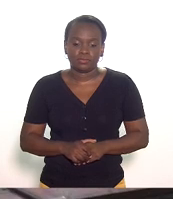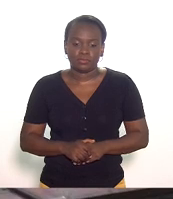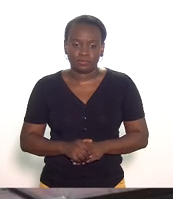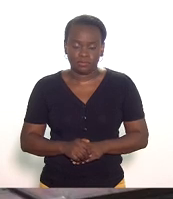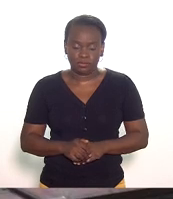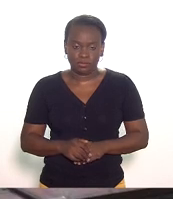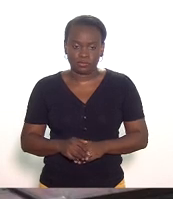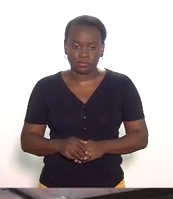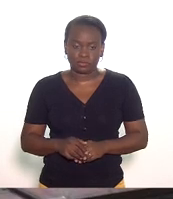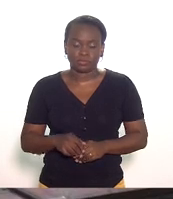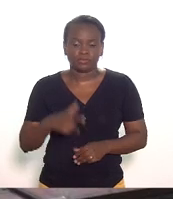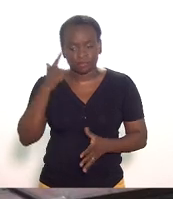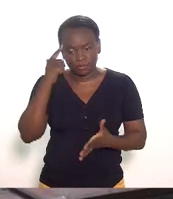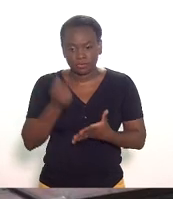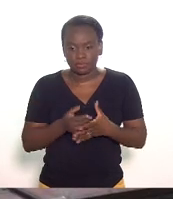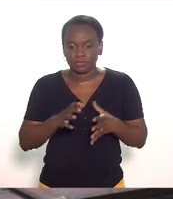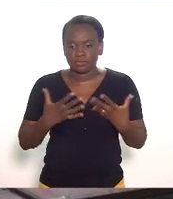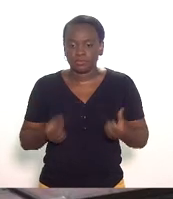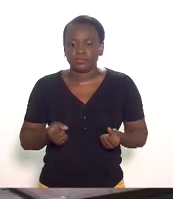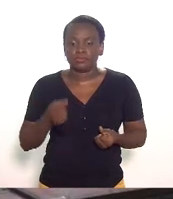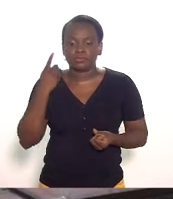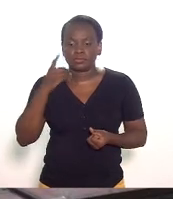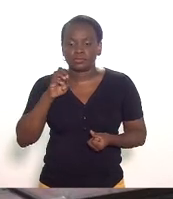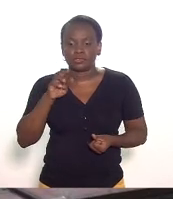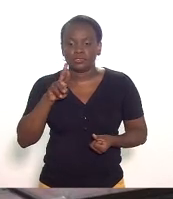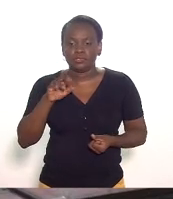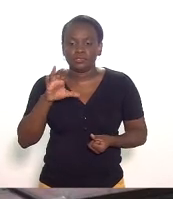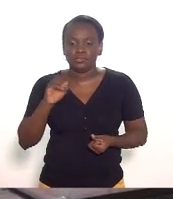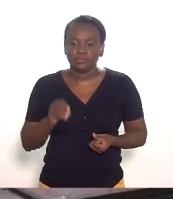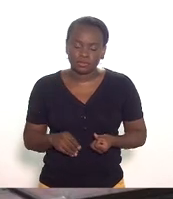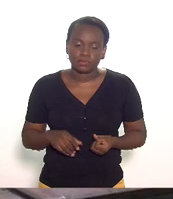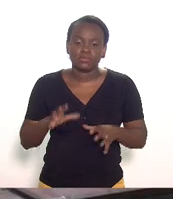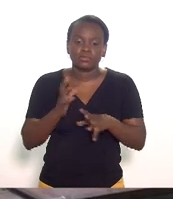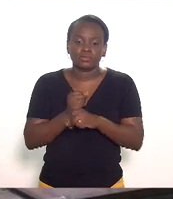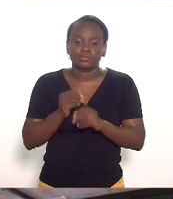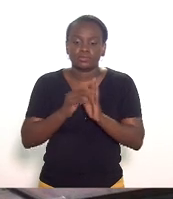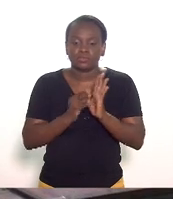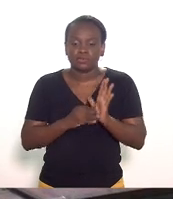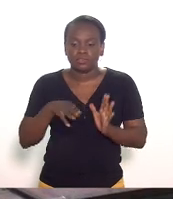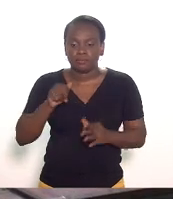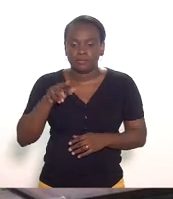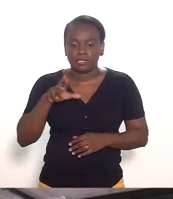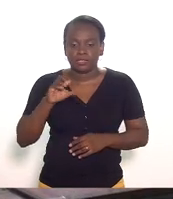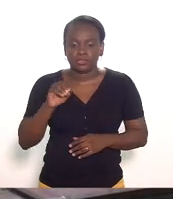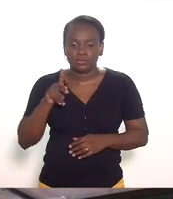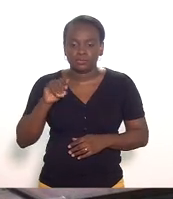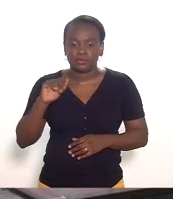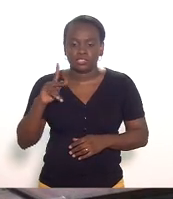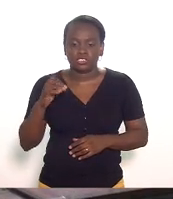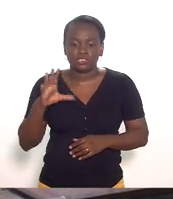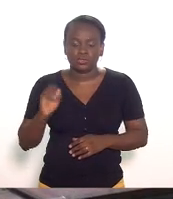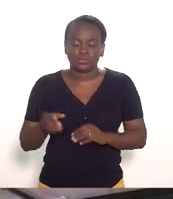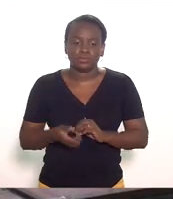Está aqui do meu lado. Parecia favorável, deputado Eurico. Pela Comissão de Orçamento, deputado Márcio Pacheco.